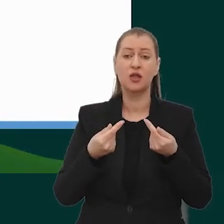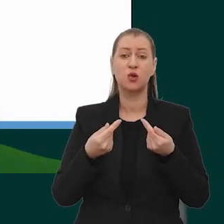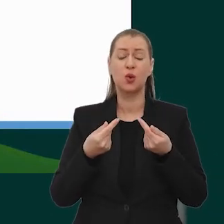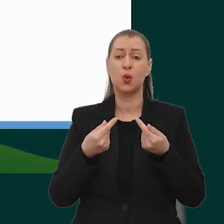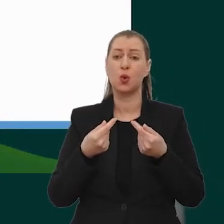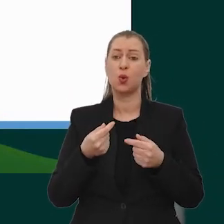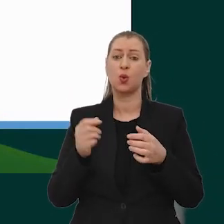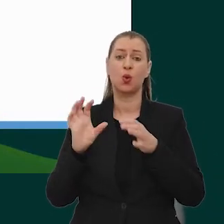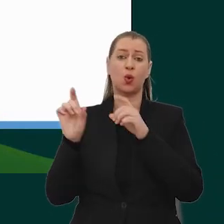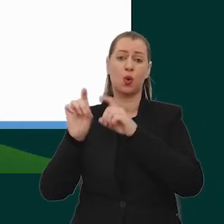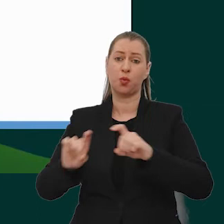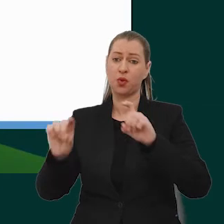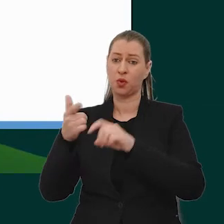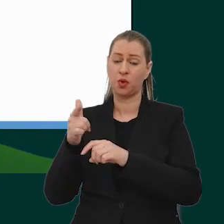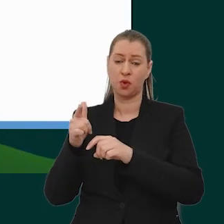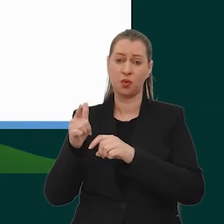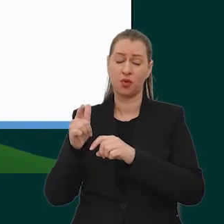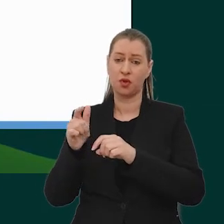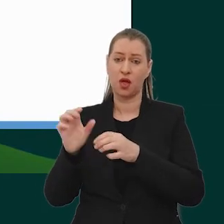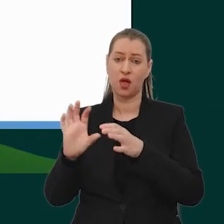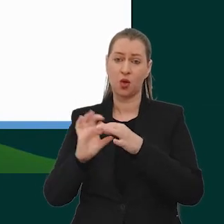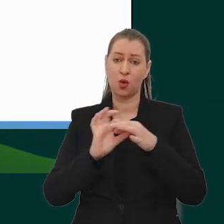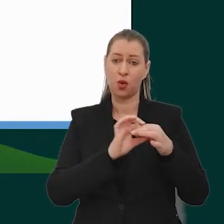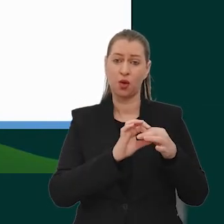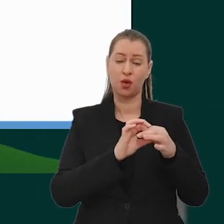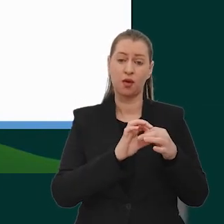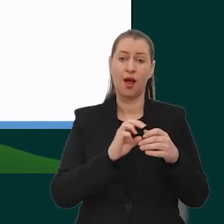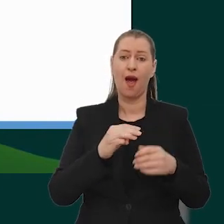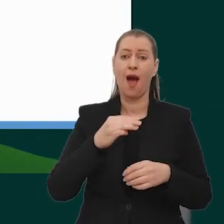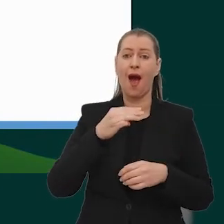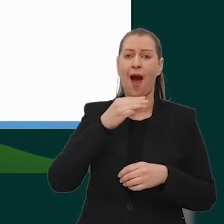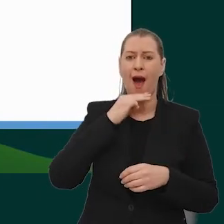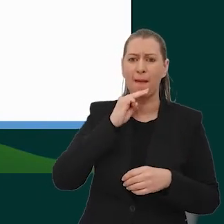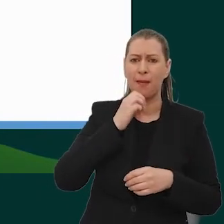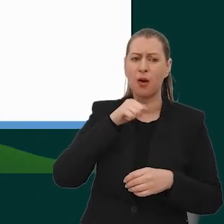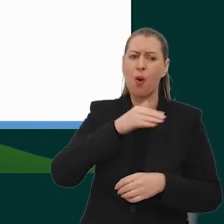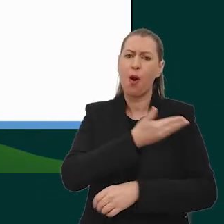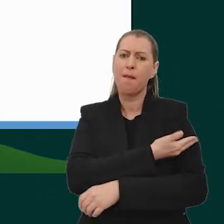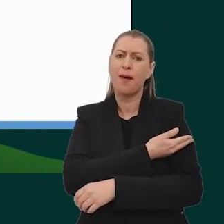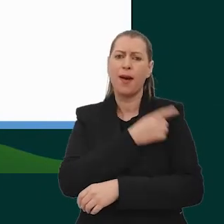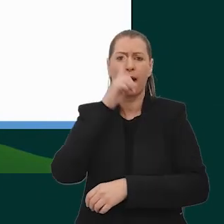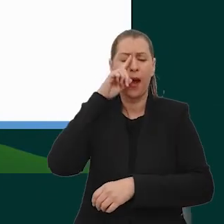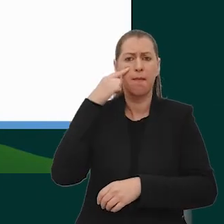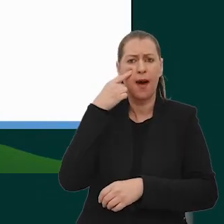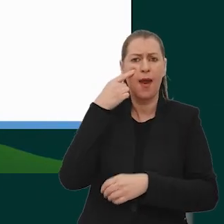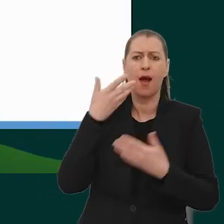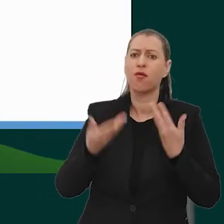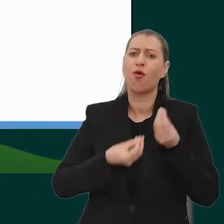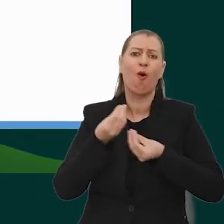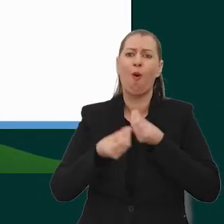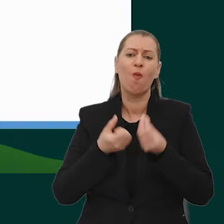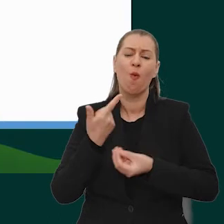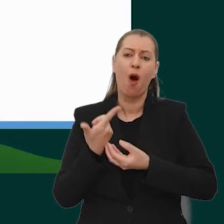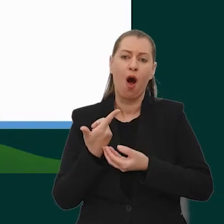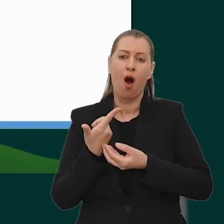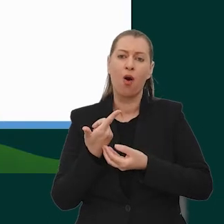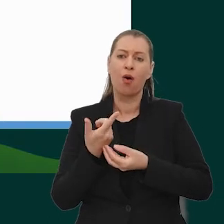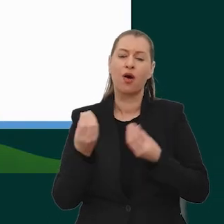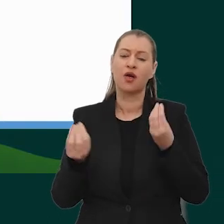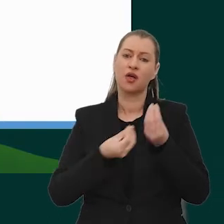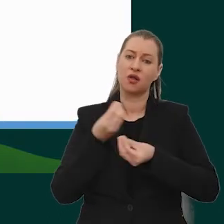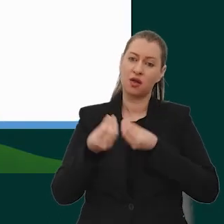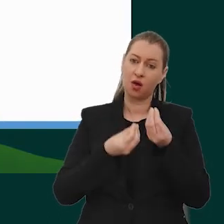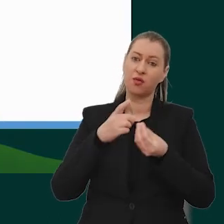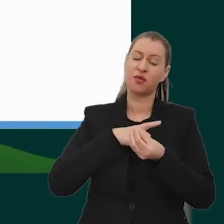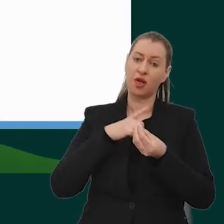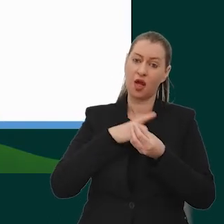contexto, né? A manga amarela, mesma coisa. São frases muito comuns, que geralmente a ambiguidade é resolvida pelo contexto,